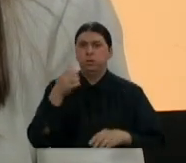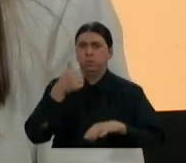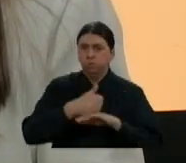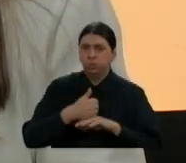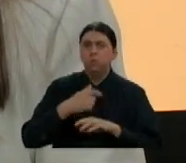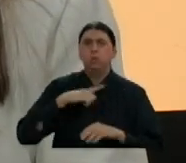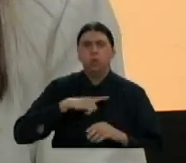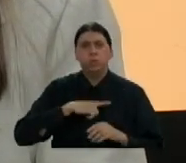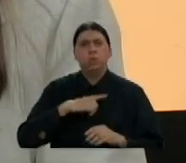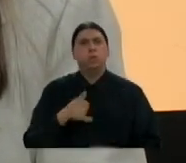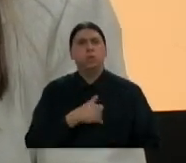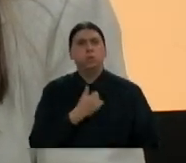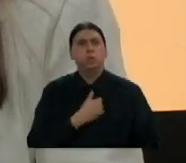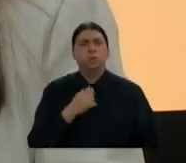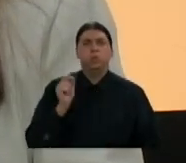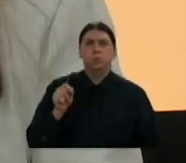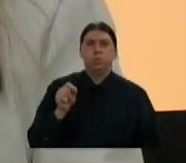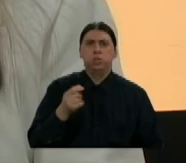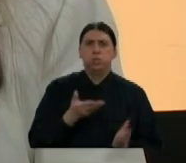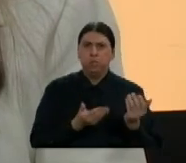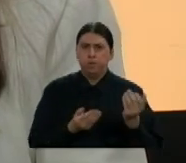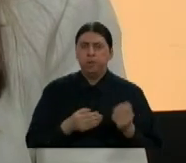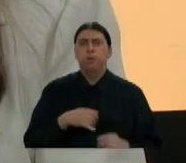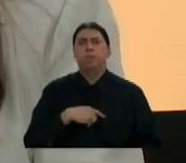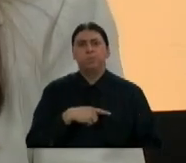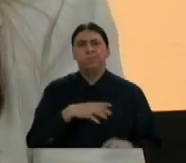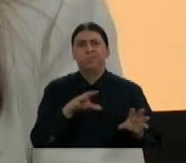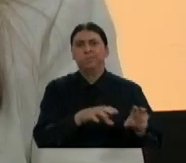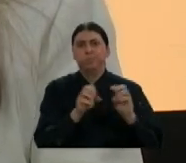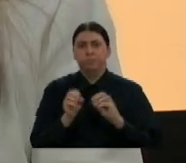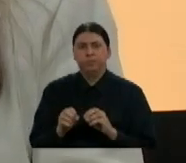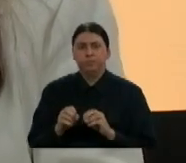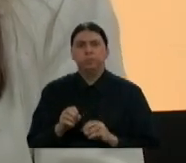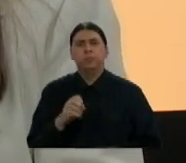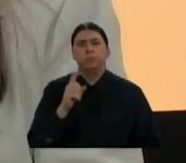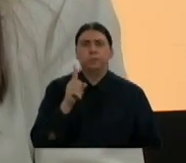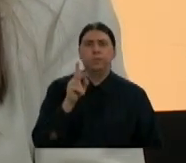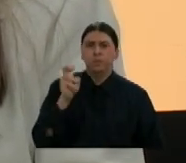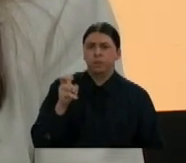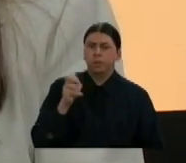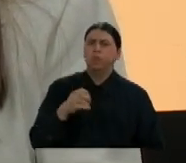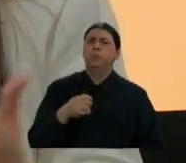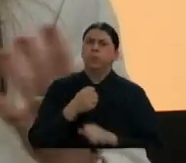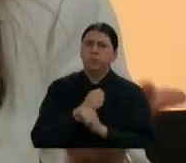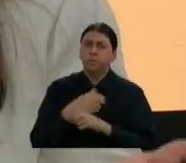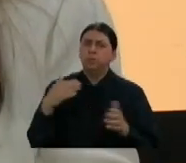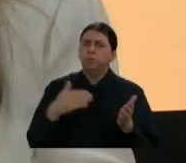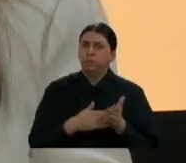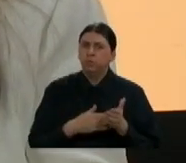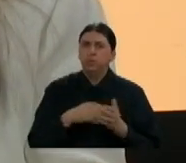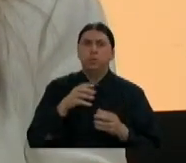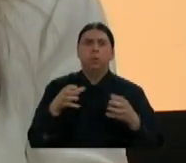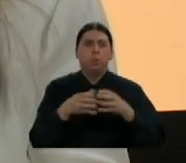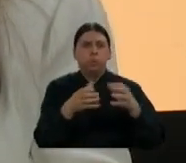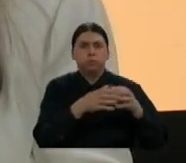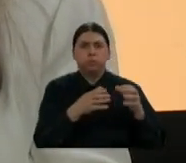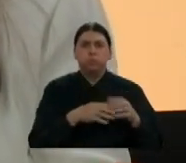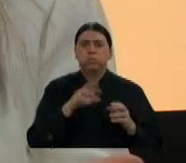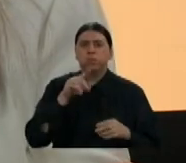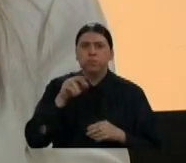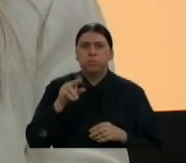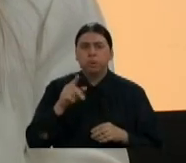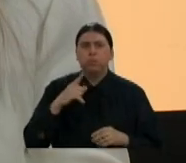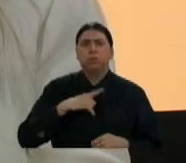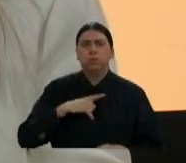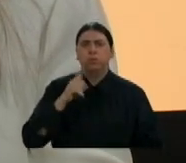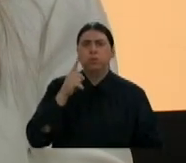jovens há dez anos acolhidos aqui anos acolhida é um absurdo nós temos um grupo de irmãos outro dia passou por mim uma citação de irmãos estão há